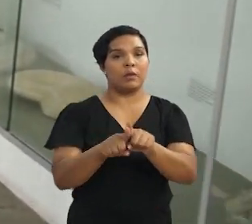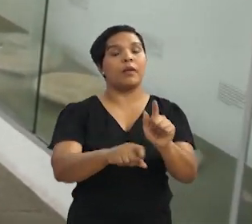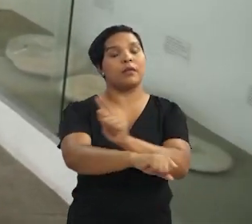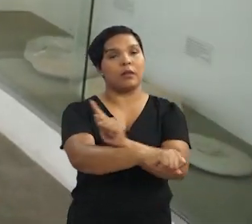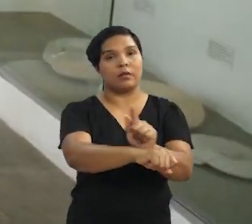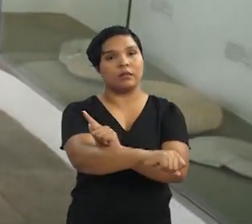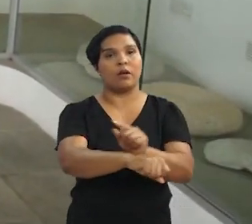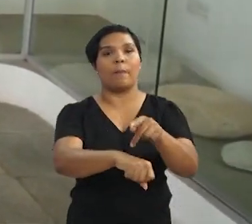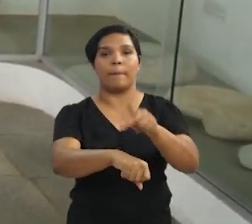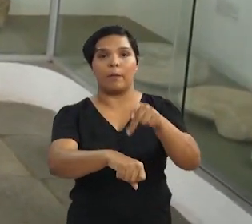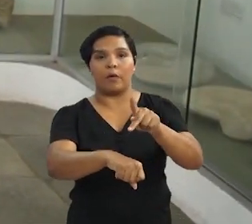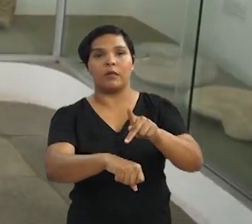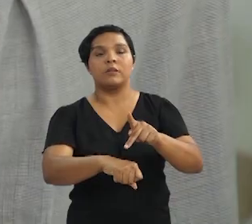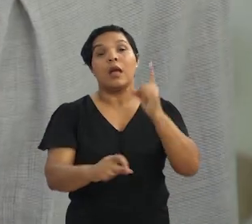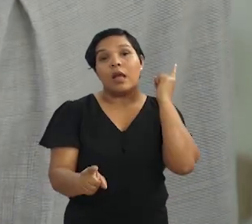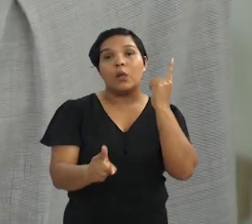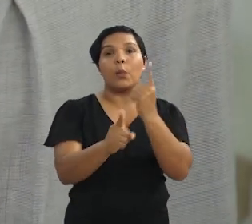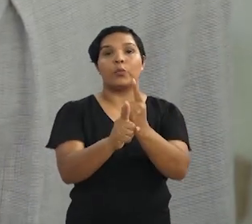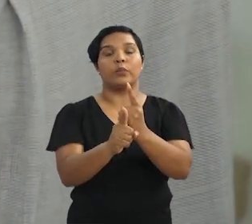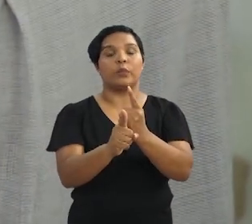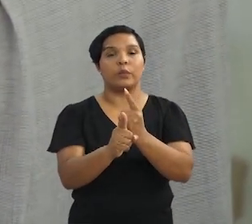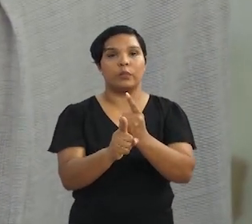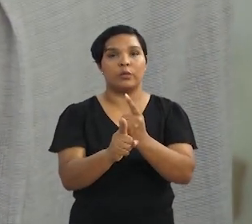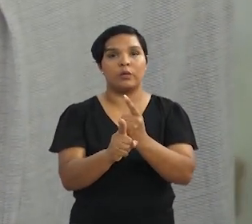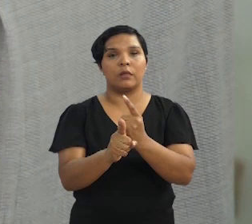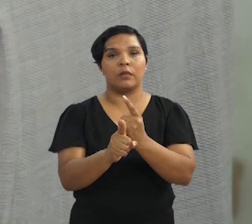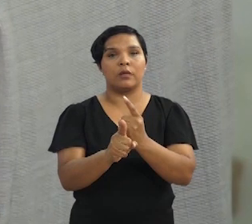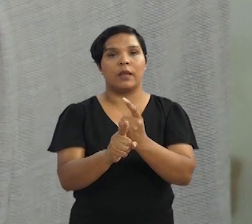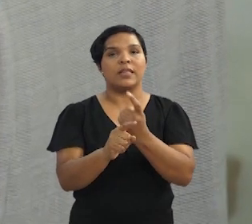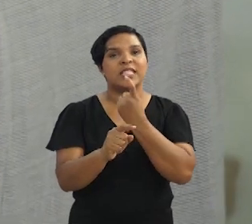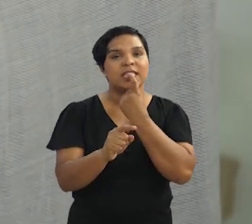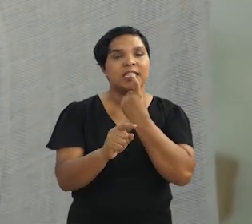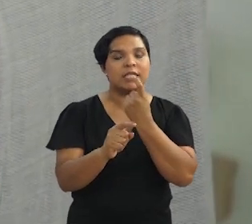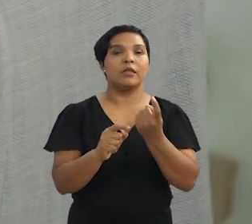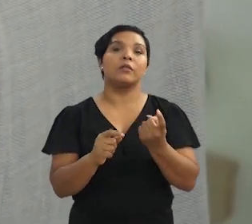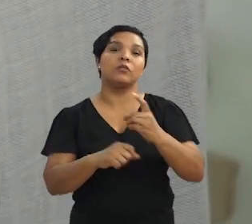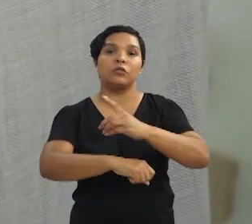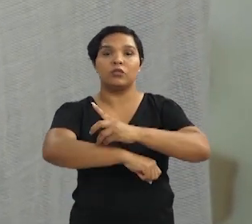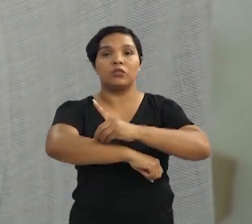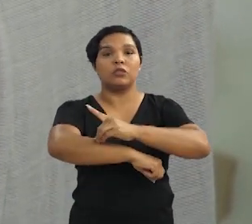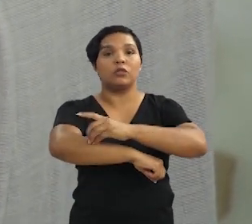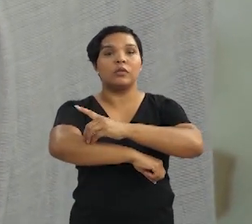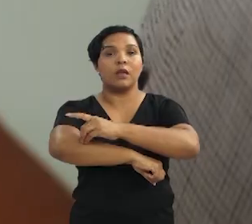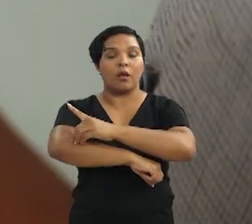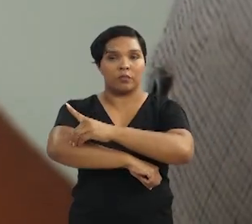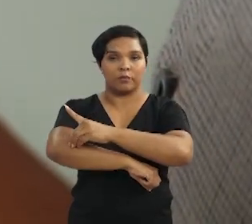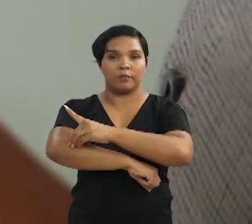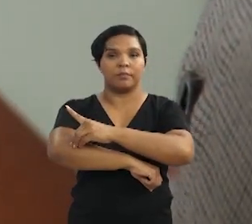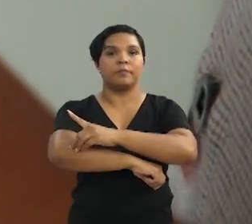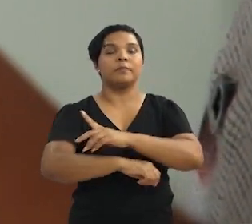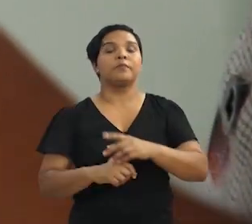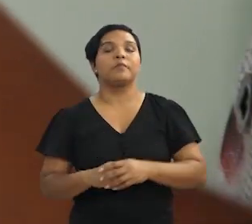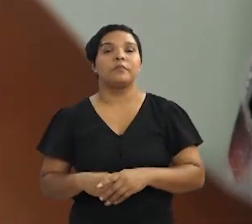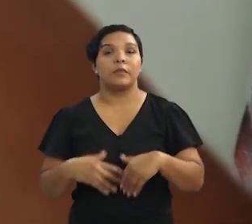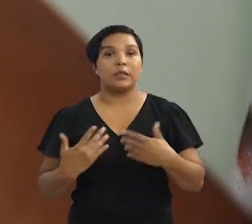também de graduação e de pós-graduação, a gente encontrou essa vértebra, né, desse dinossauro que era inédito